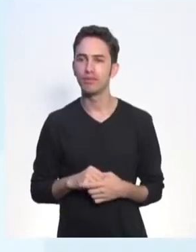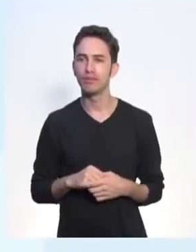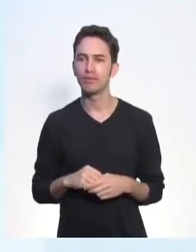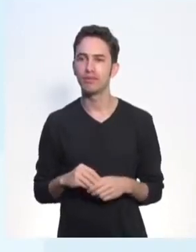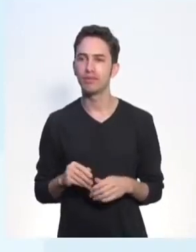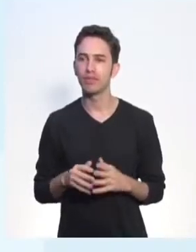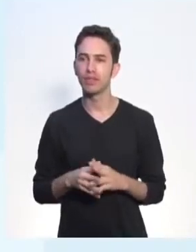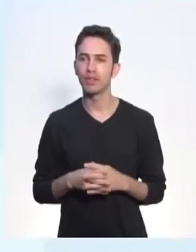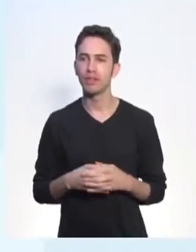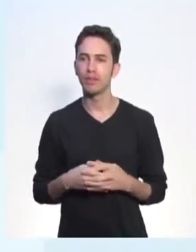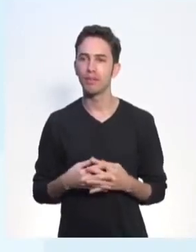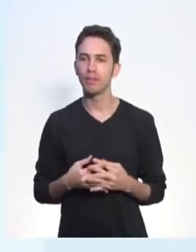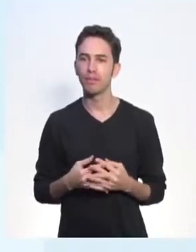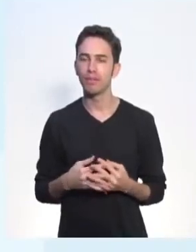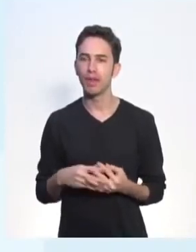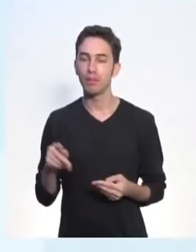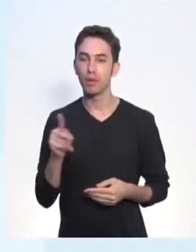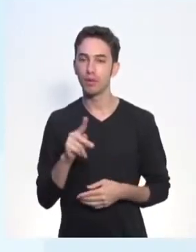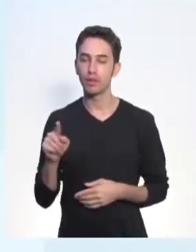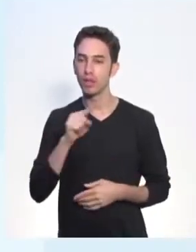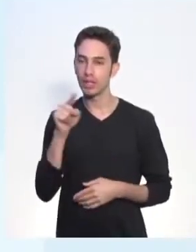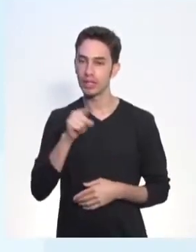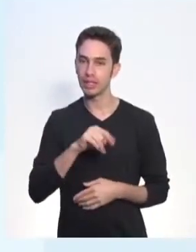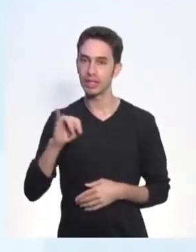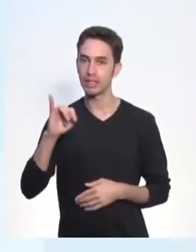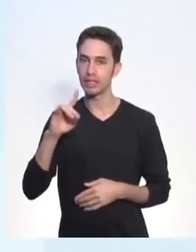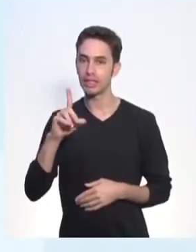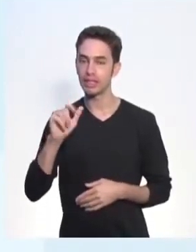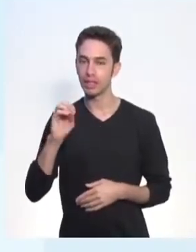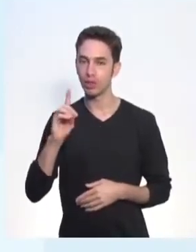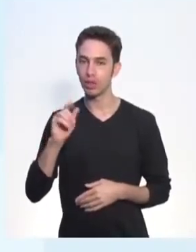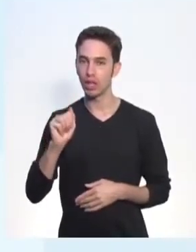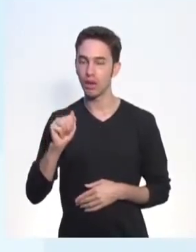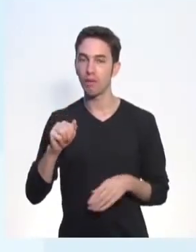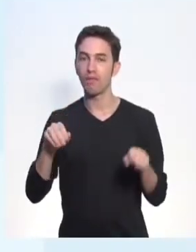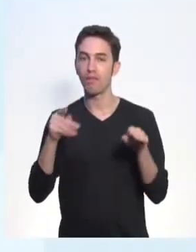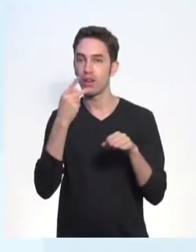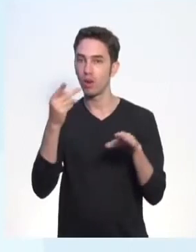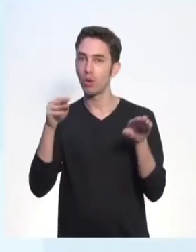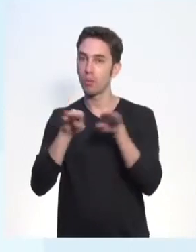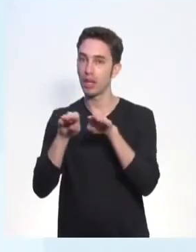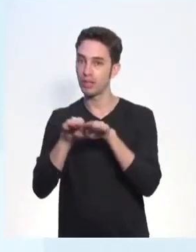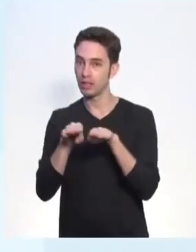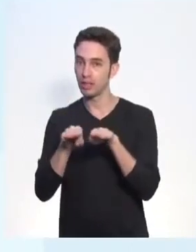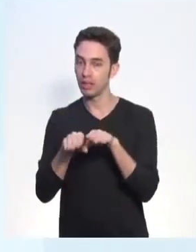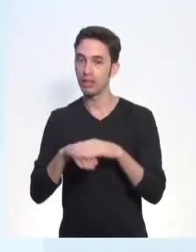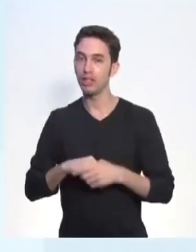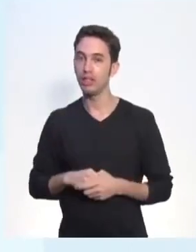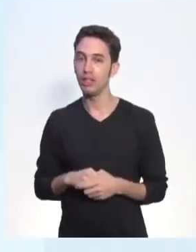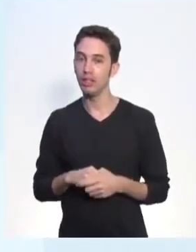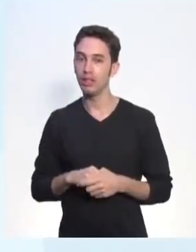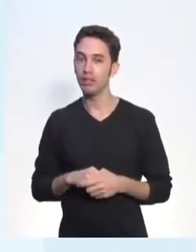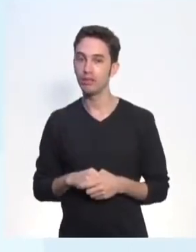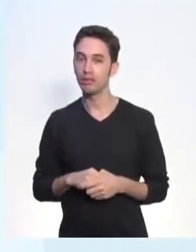Colocaram mais alguma coisa? Aqui, da professora Zilda, um aluno colocou a linguagem padrão.